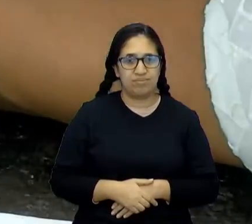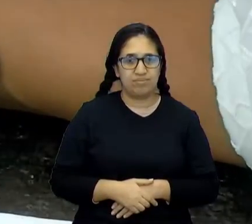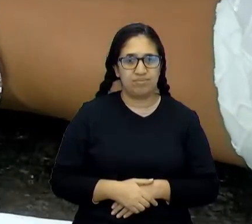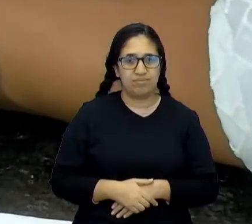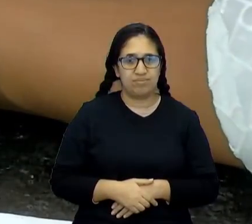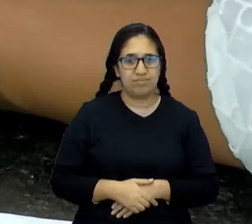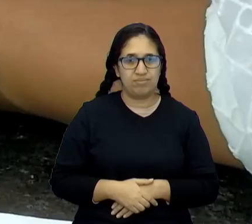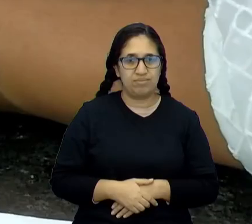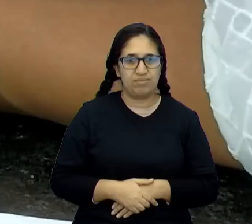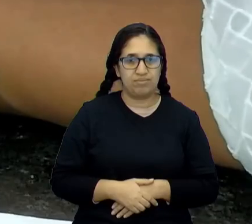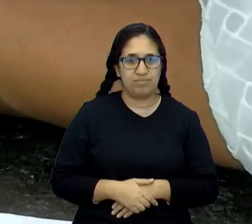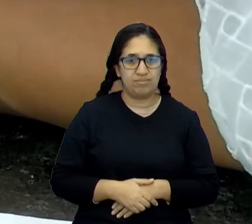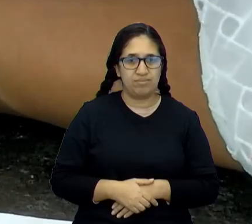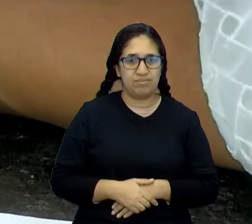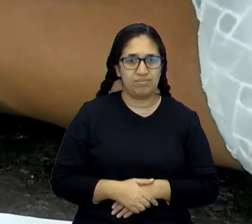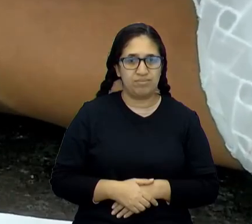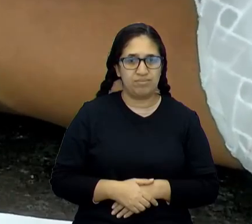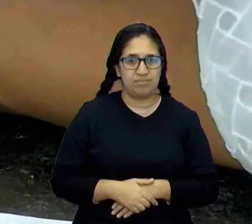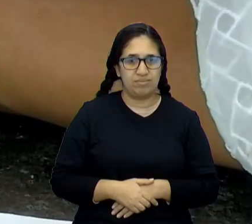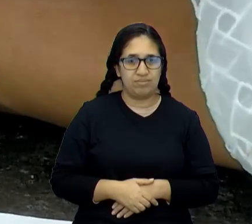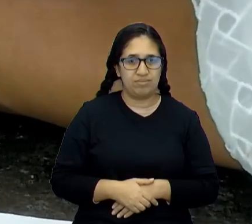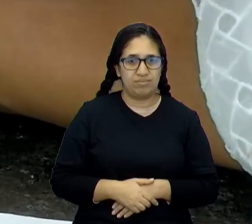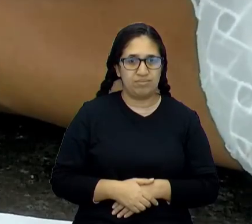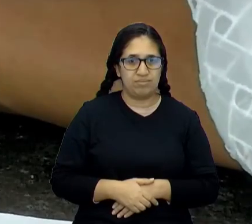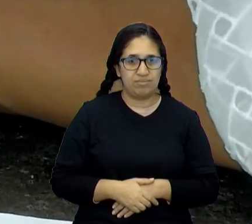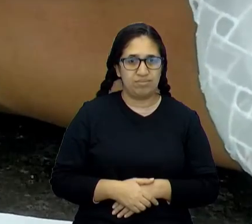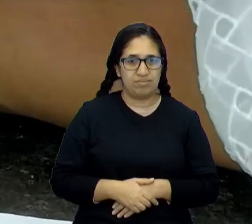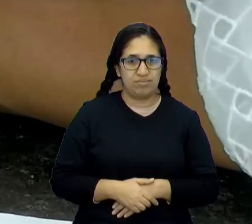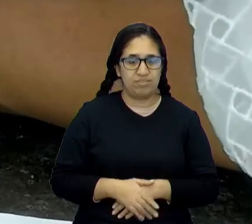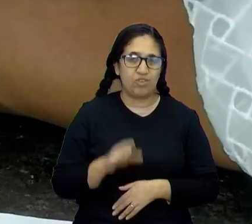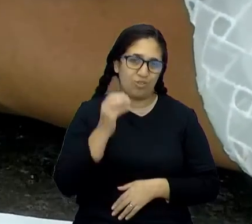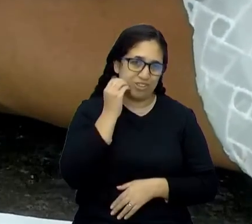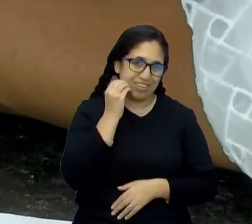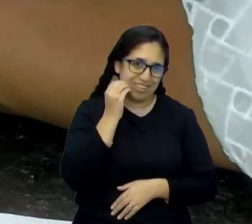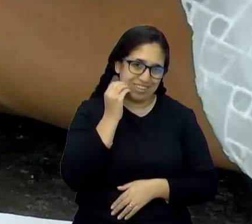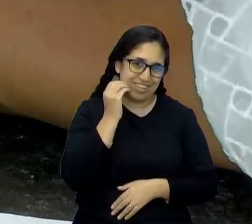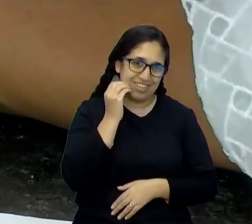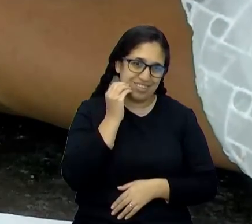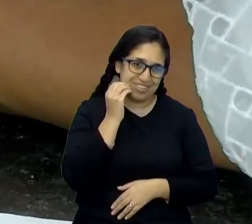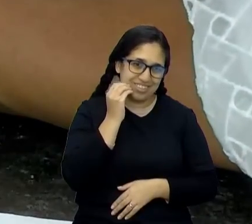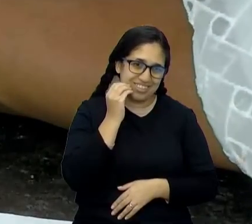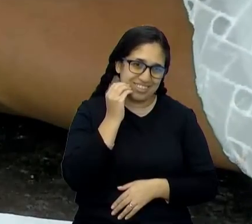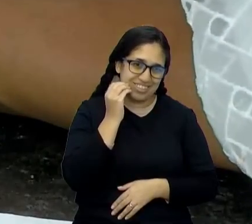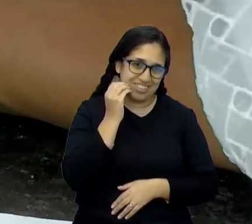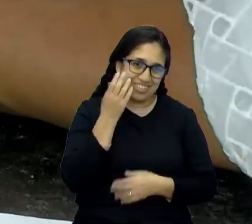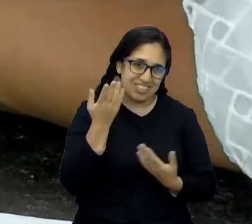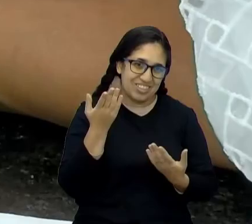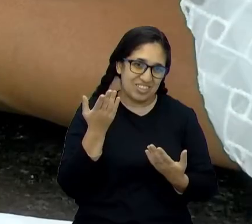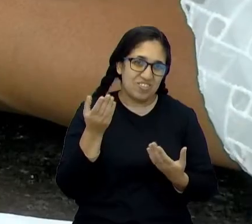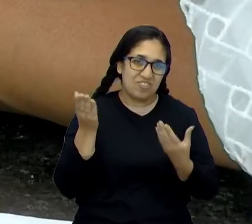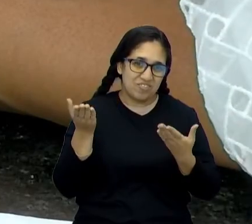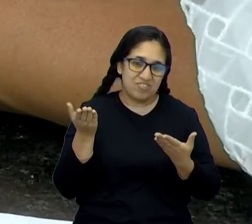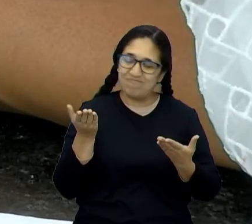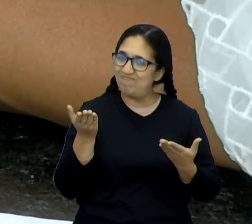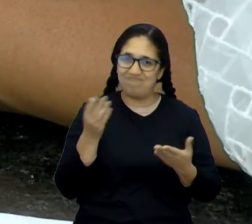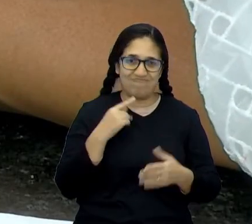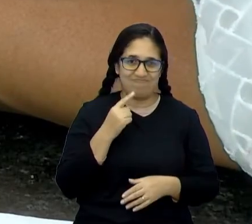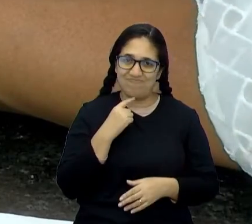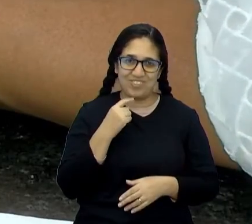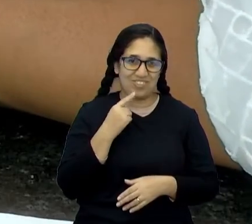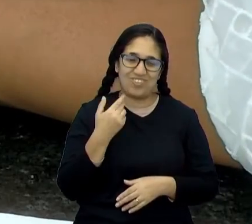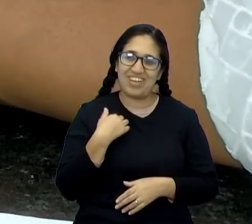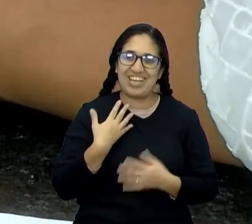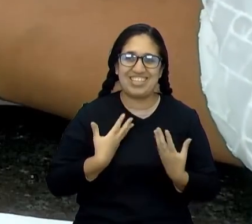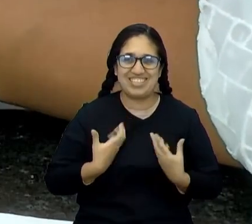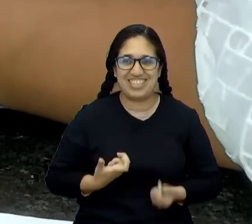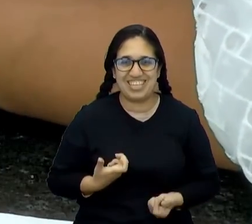Tem que fazer com vigor isso aqui, antes que a aula acabe, eu espero que dê certo. Ó, pai. Não consigo, tô